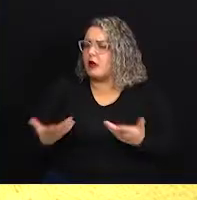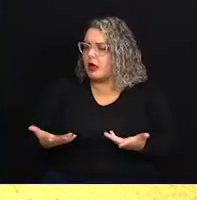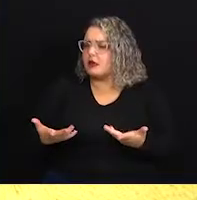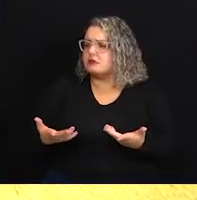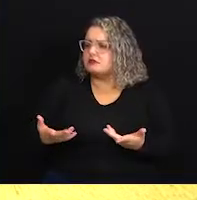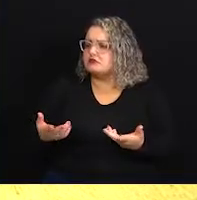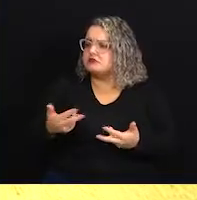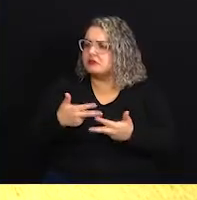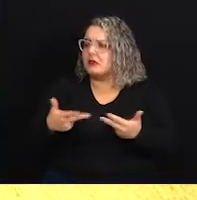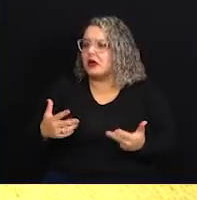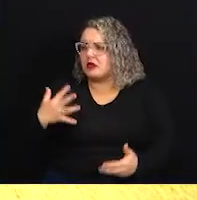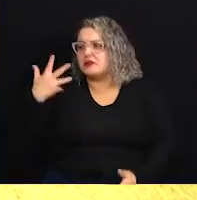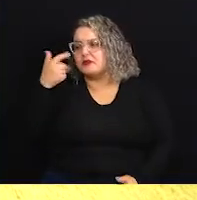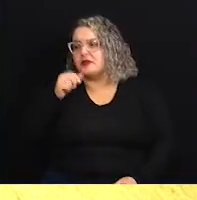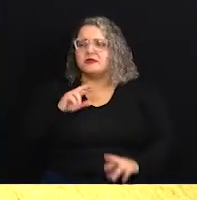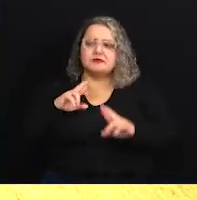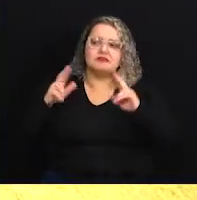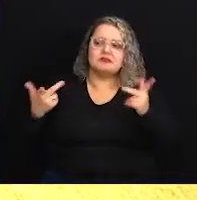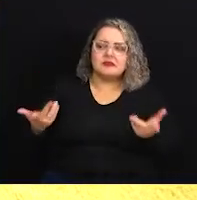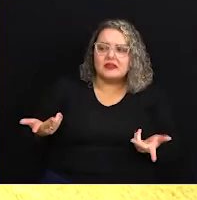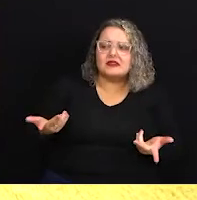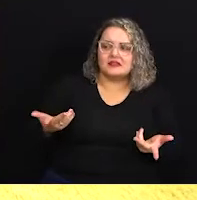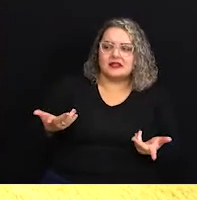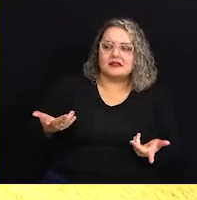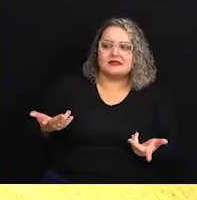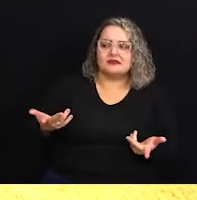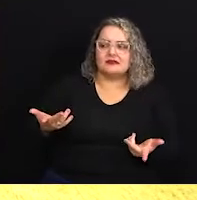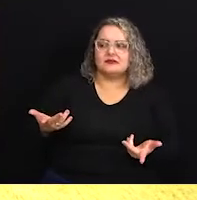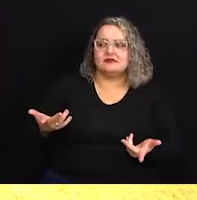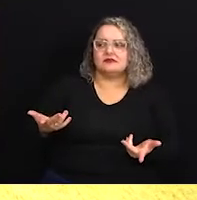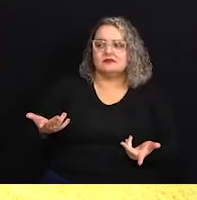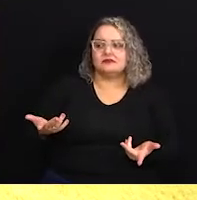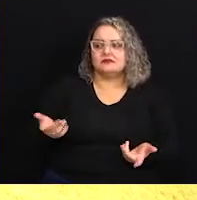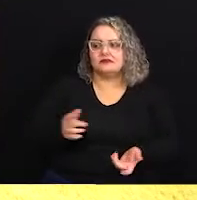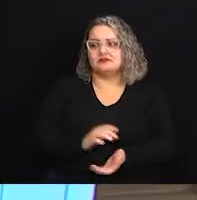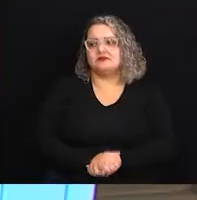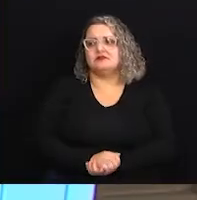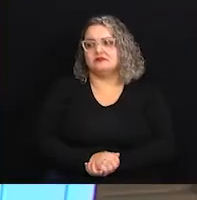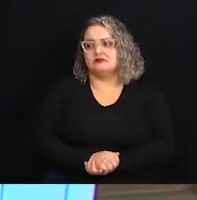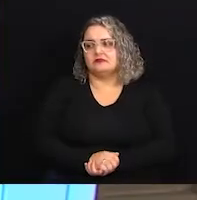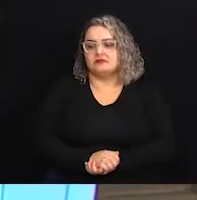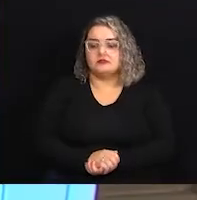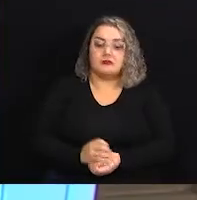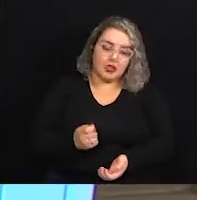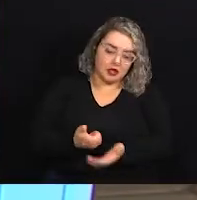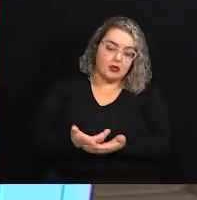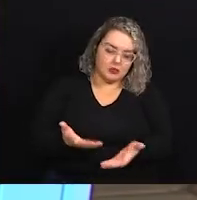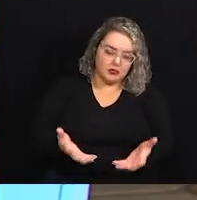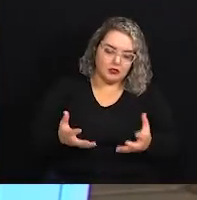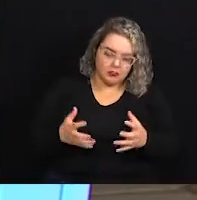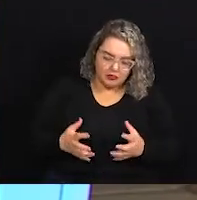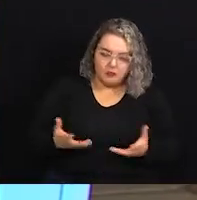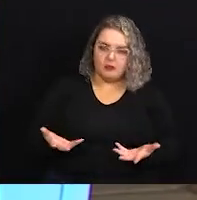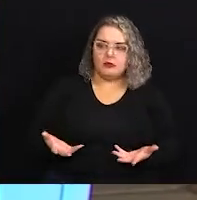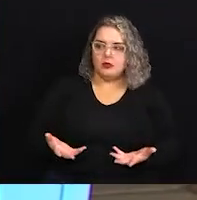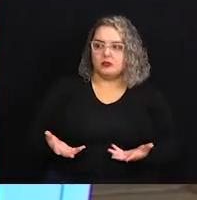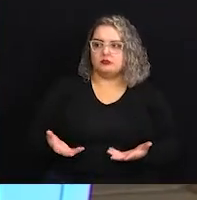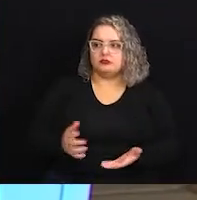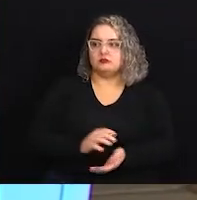coisa interessante, bonita, diferenciada. Então o que eu faço? Eu adquiro, trago para